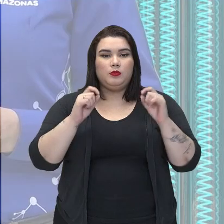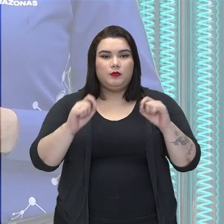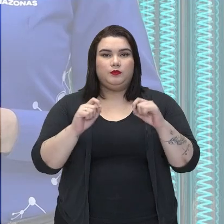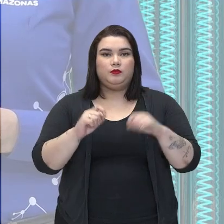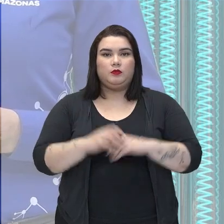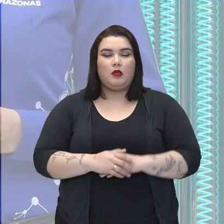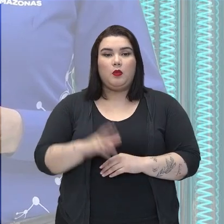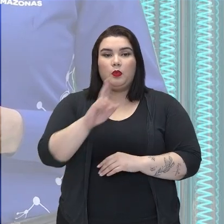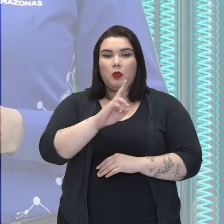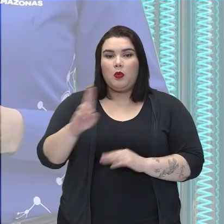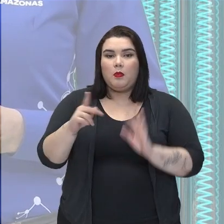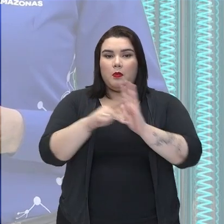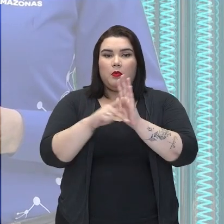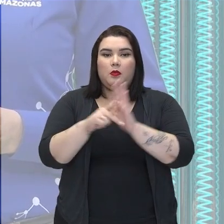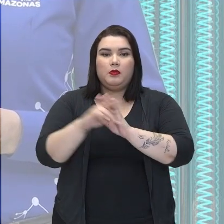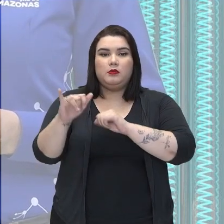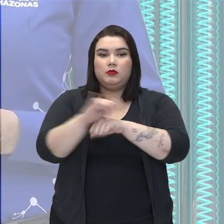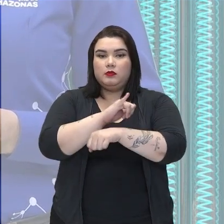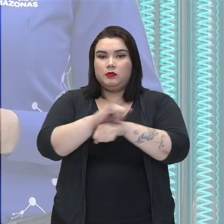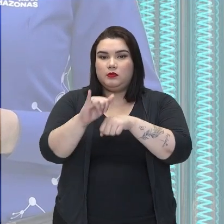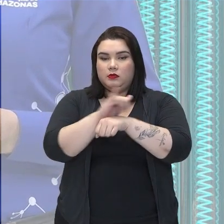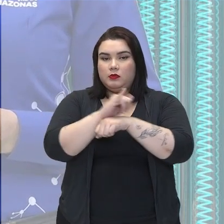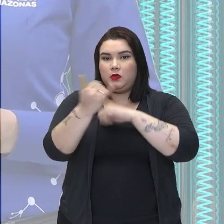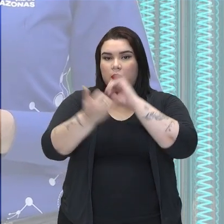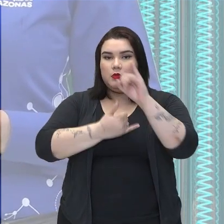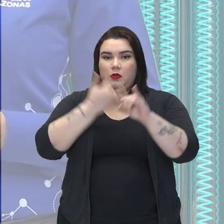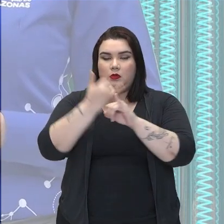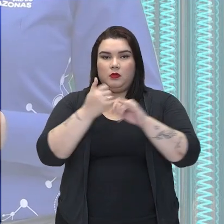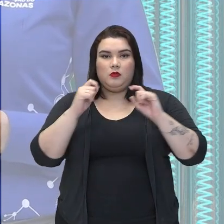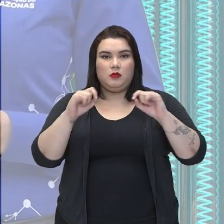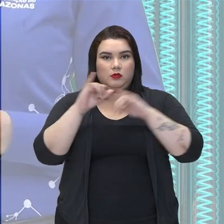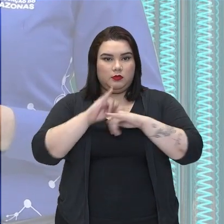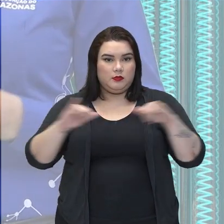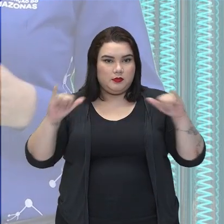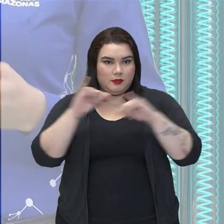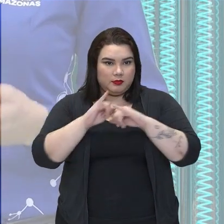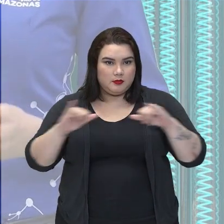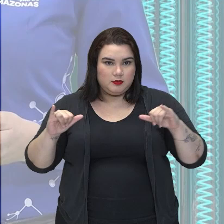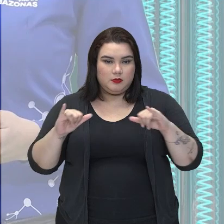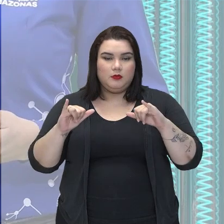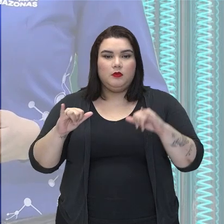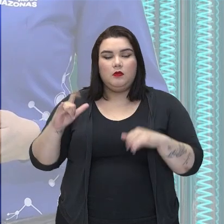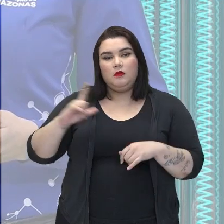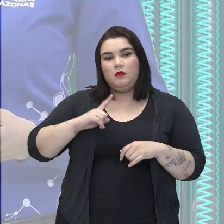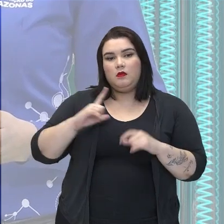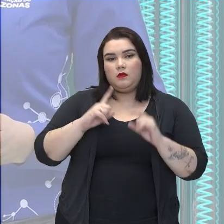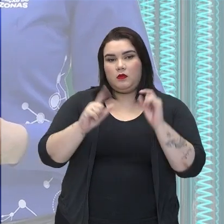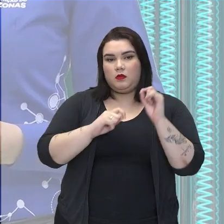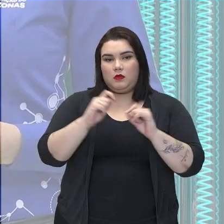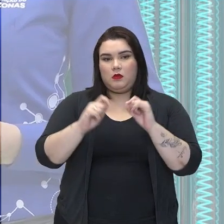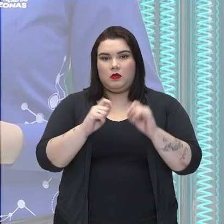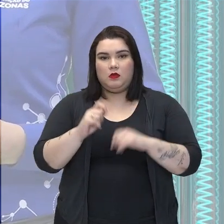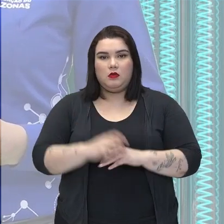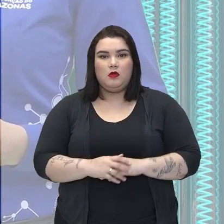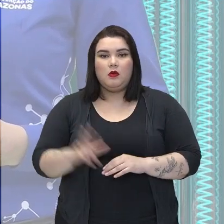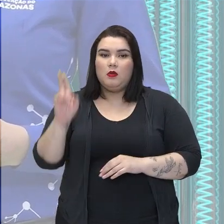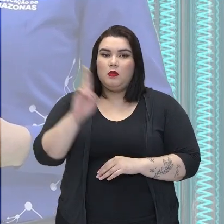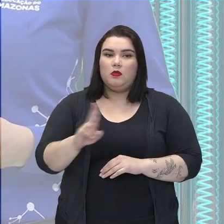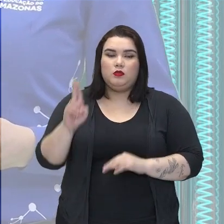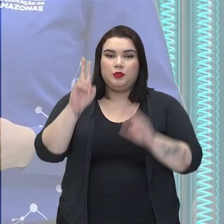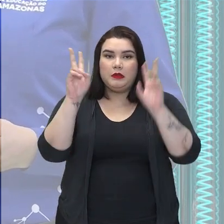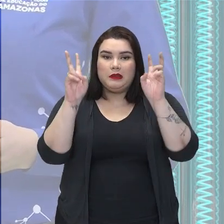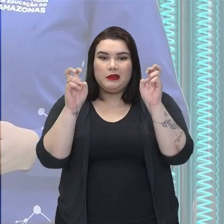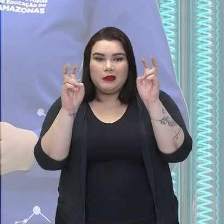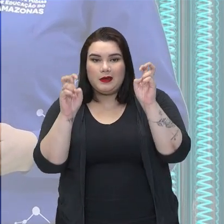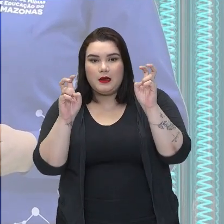nome dado a uma estratégia online de divulgação que consiste no uso de